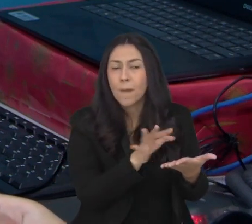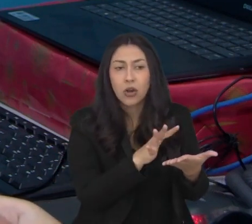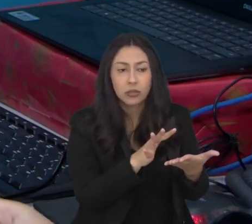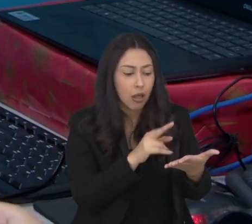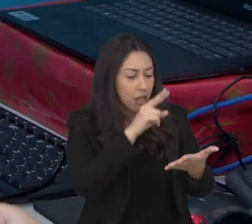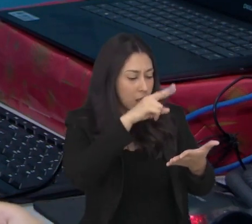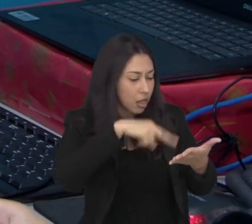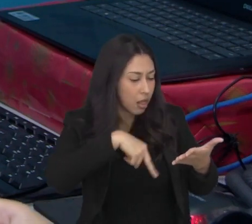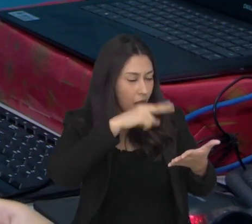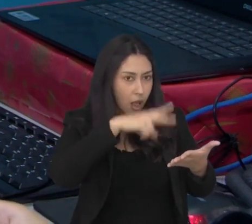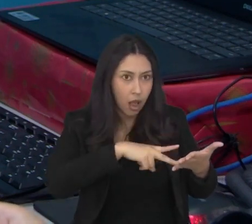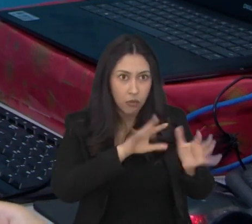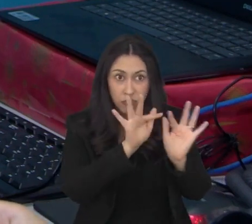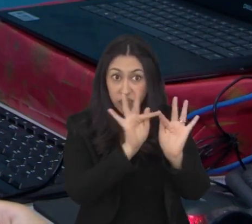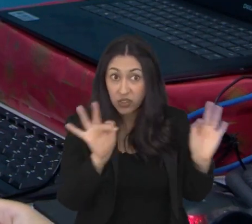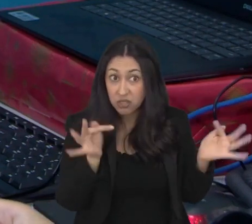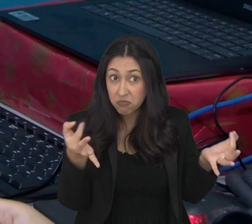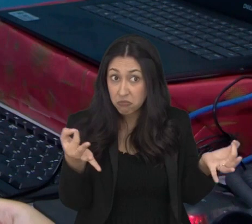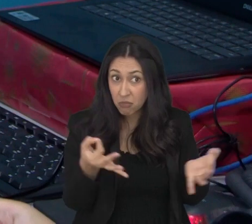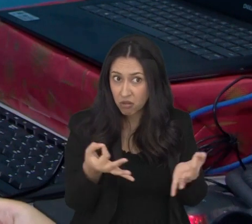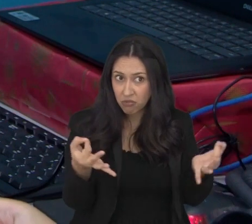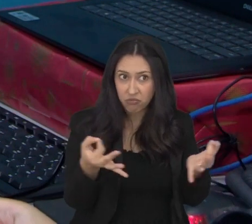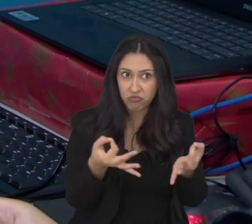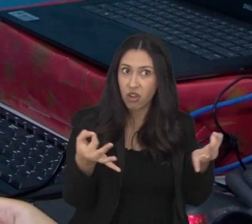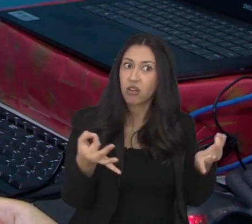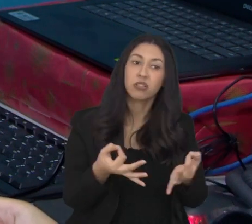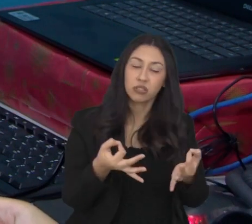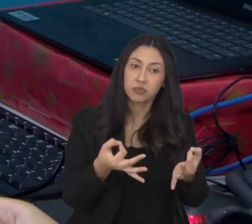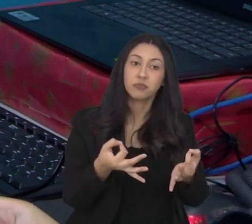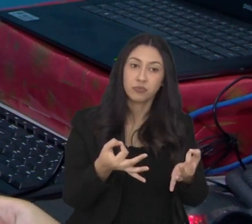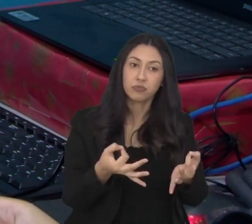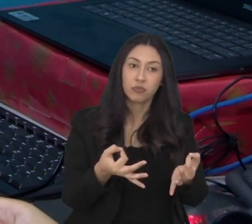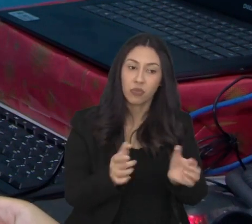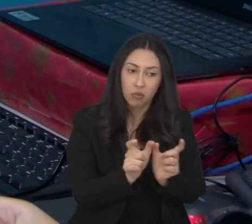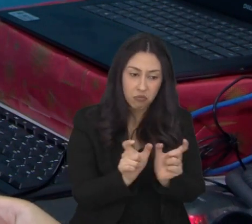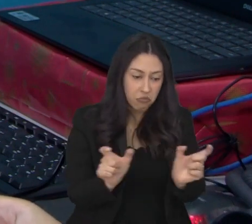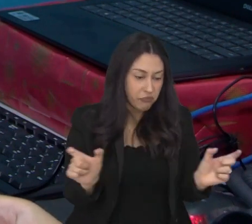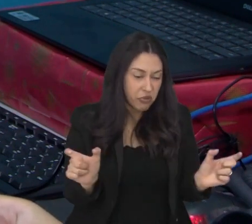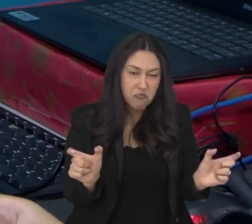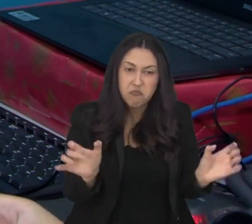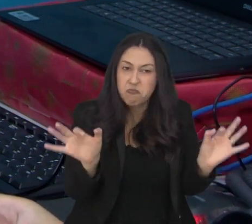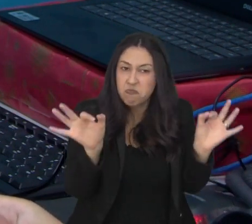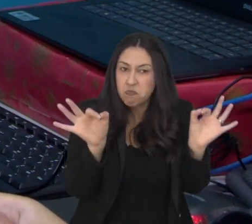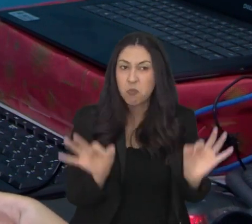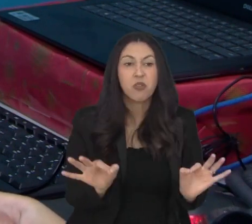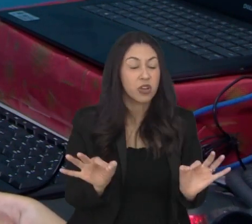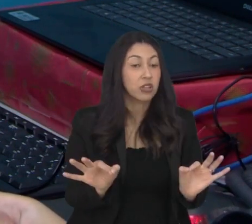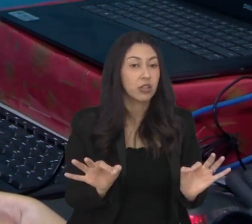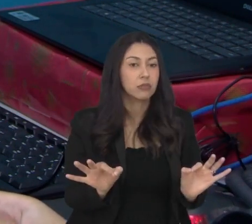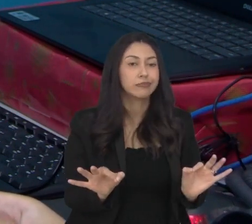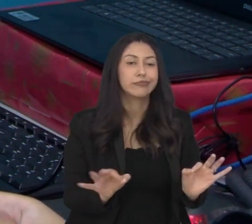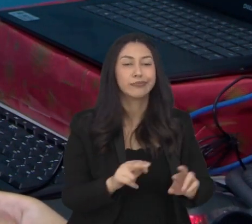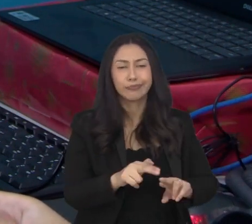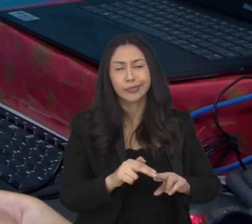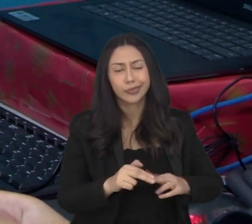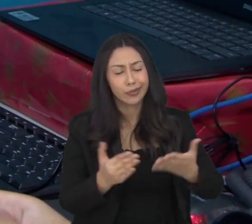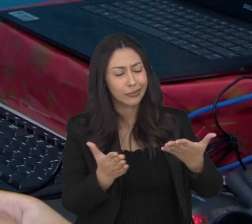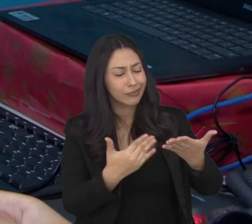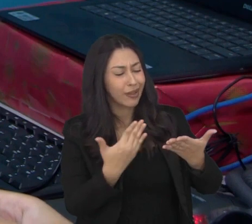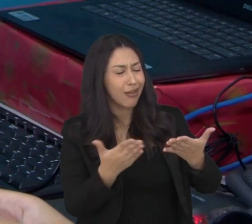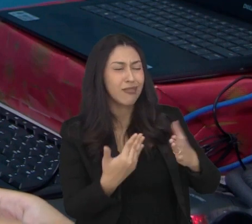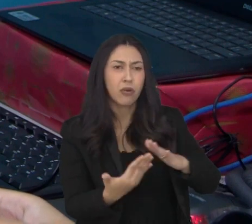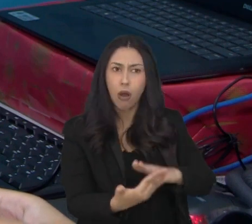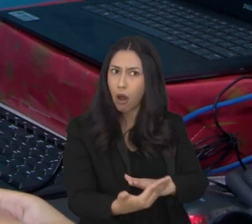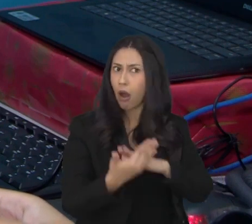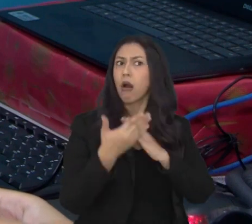erro de concordância, não tem erro gramatical, né? Então, o livro realmente é uma ferramenta